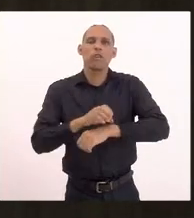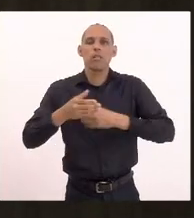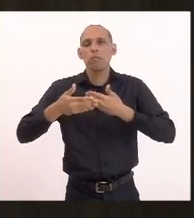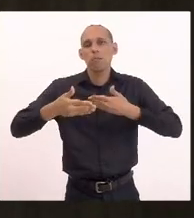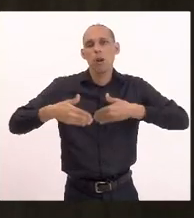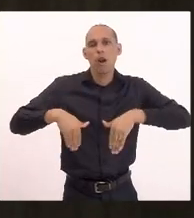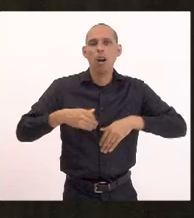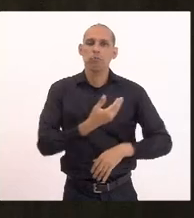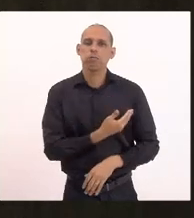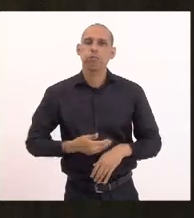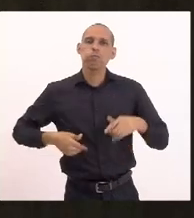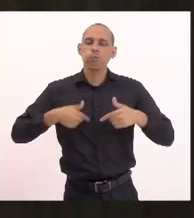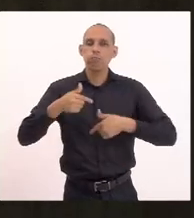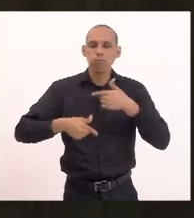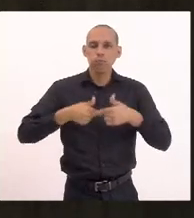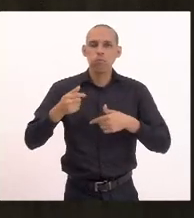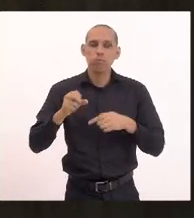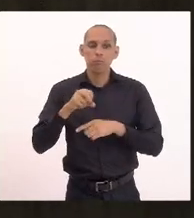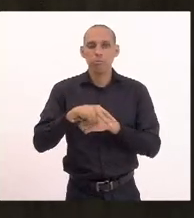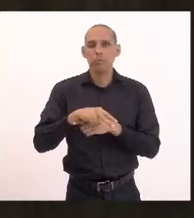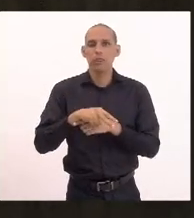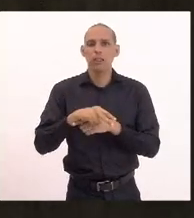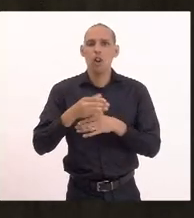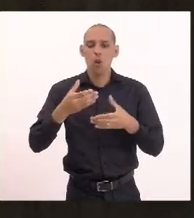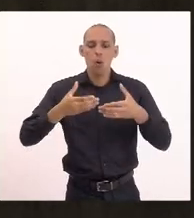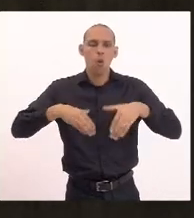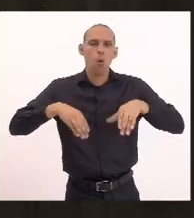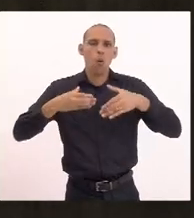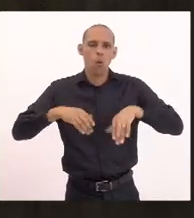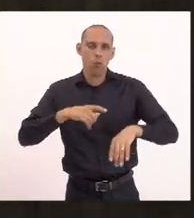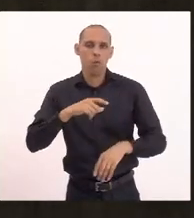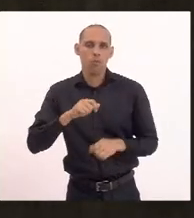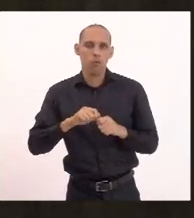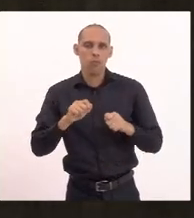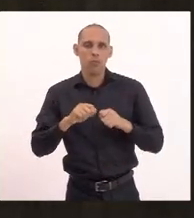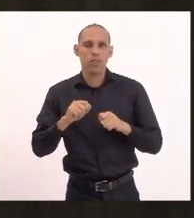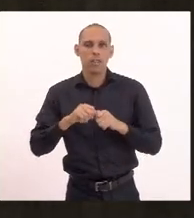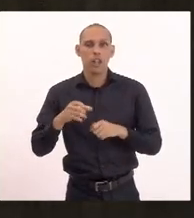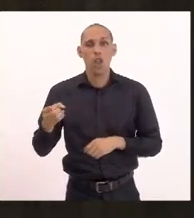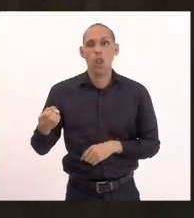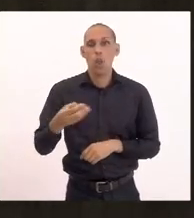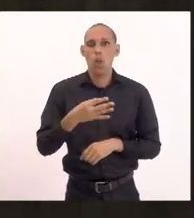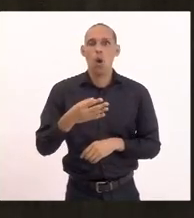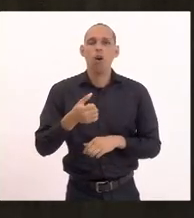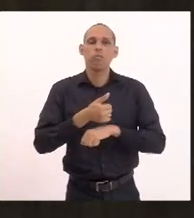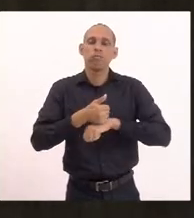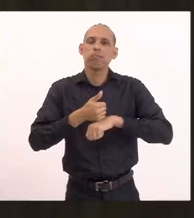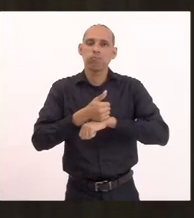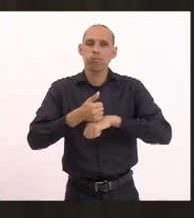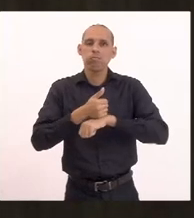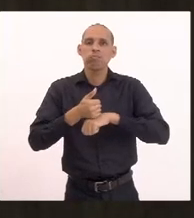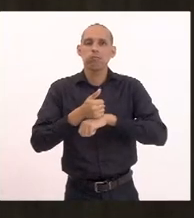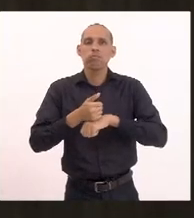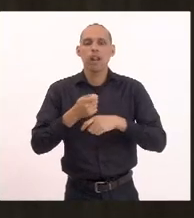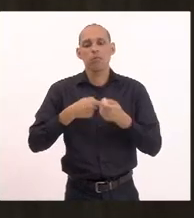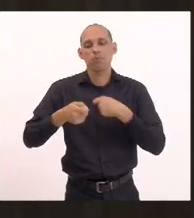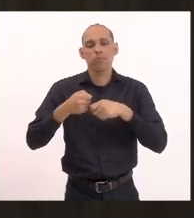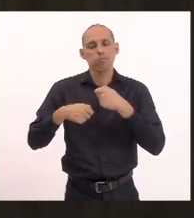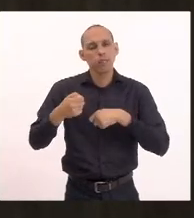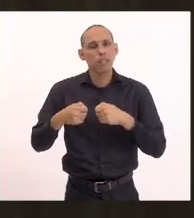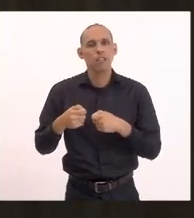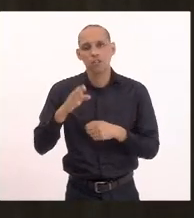estaduais investidos através do concurso público em novo cargo no mesmo órgão da administração direta, autárquica